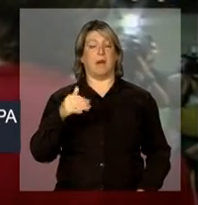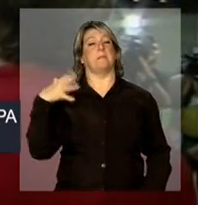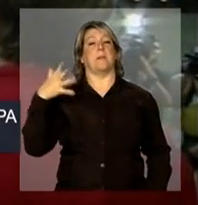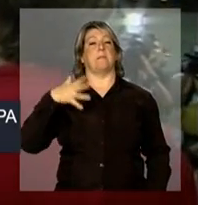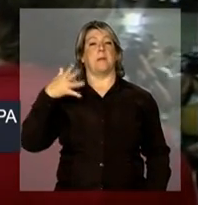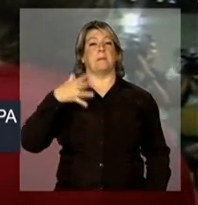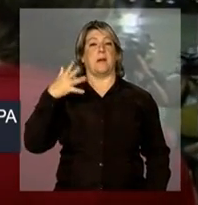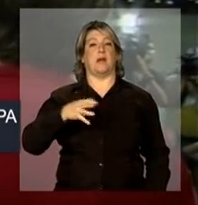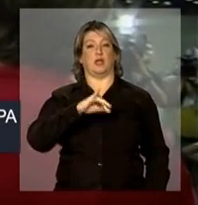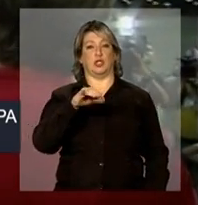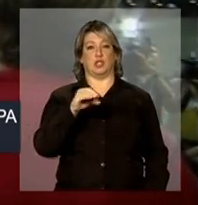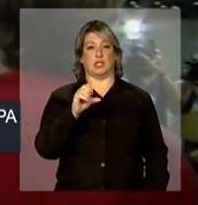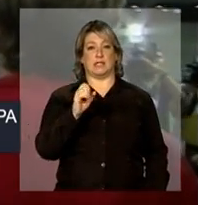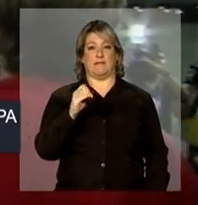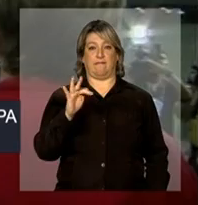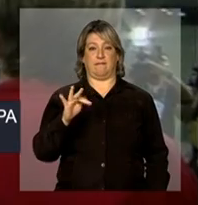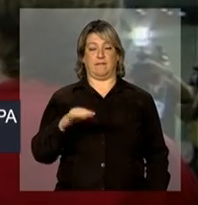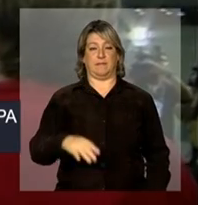da FIFA.